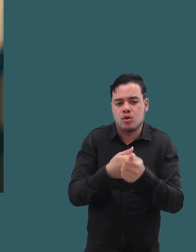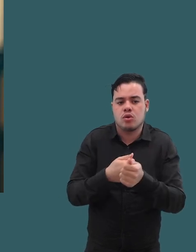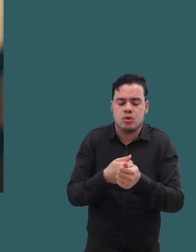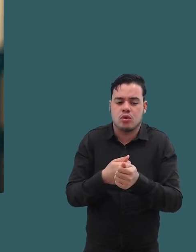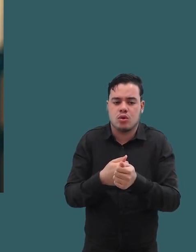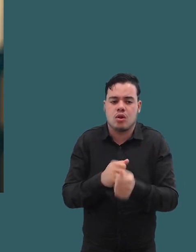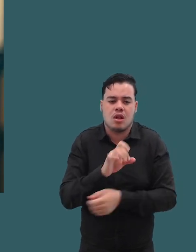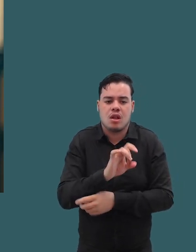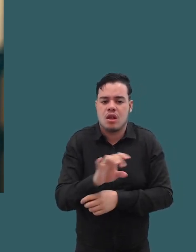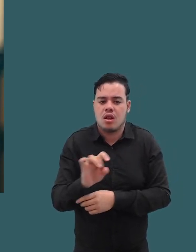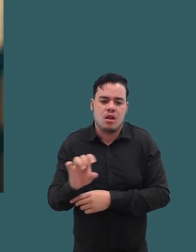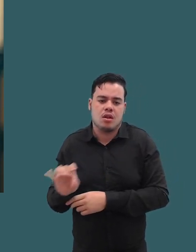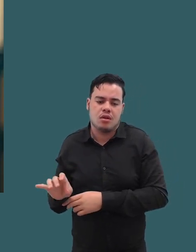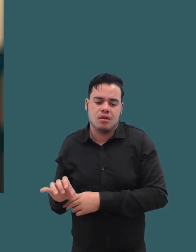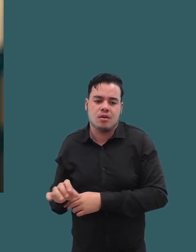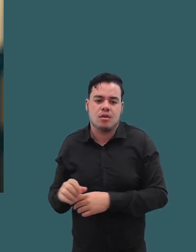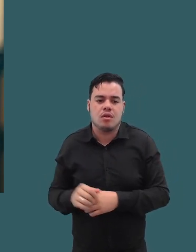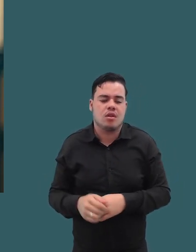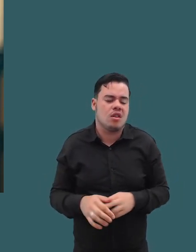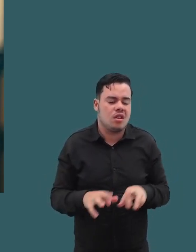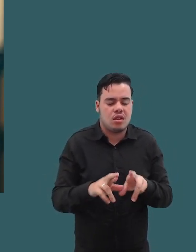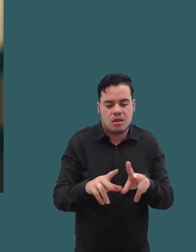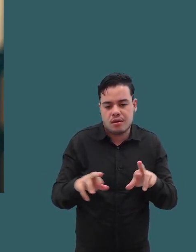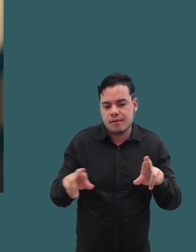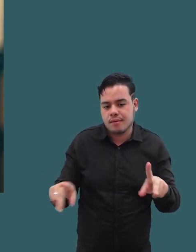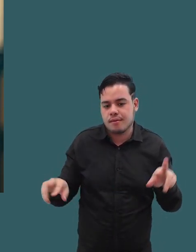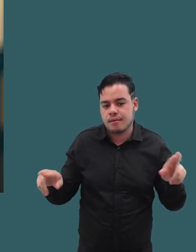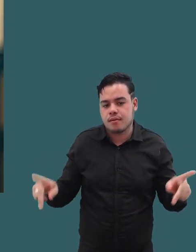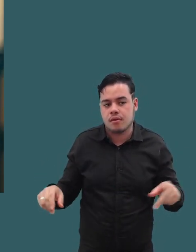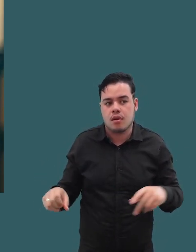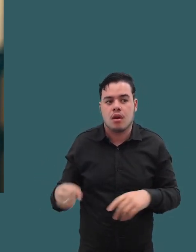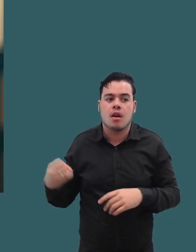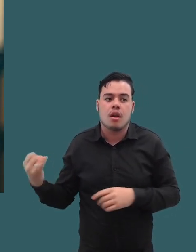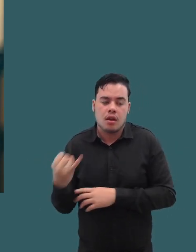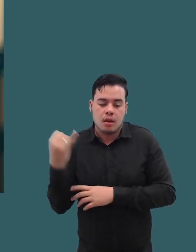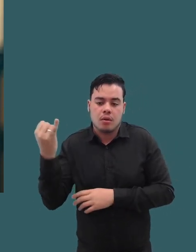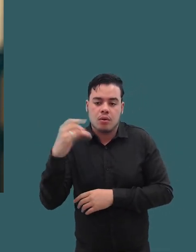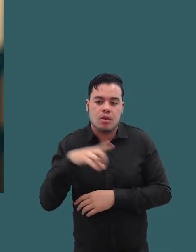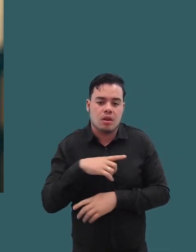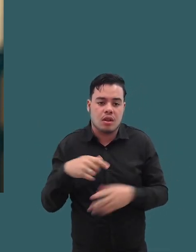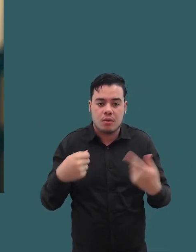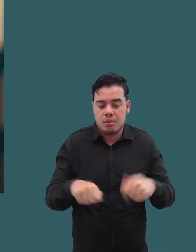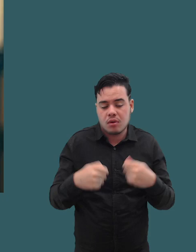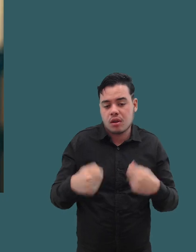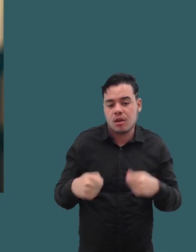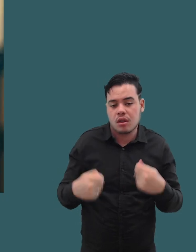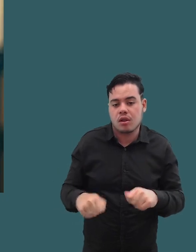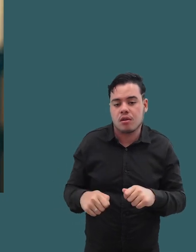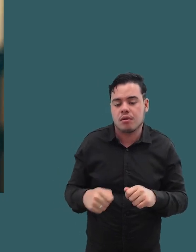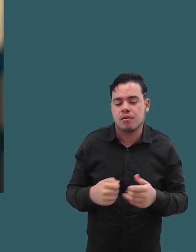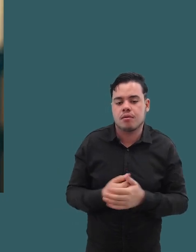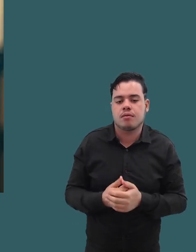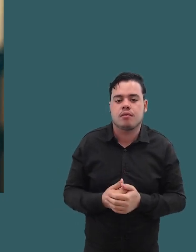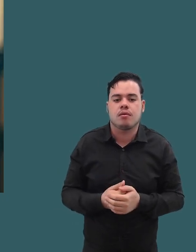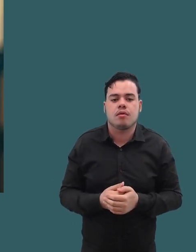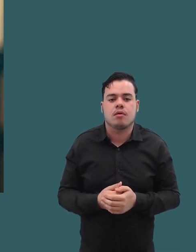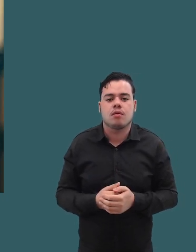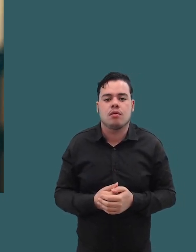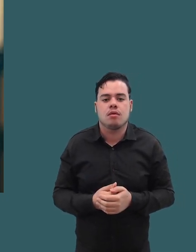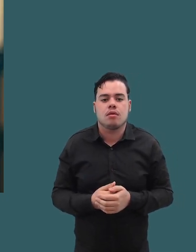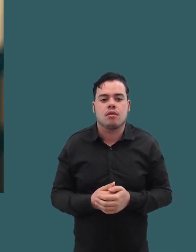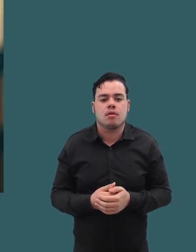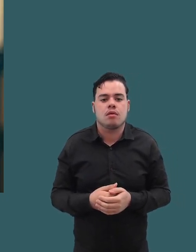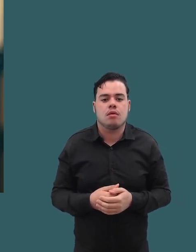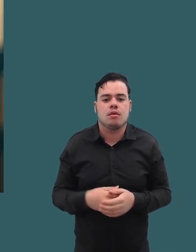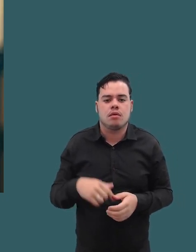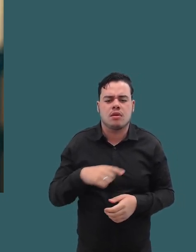às populações vulneráveis, etc., etc. Há, portanto, essa necessidade para implementar